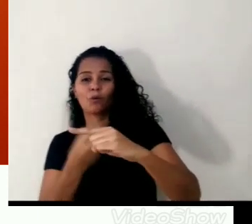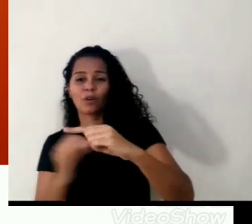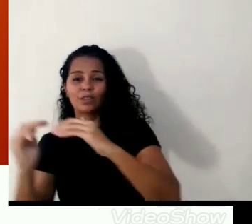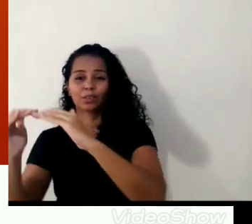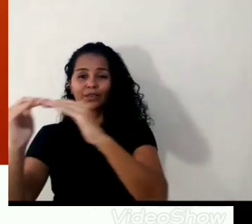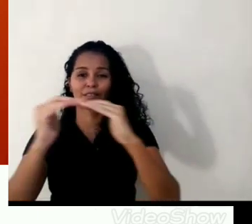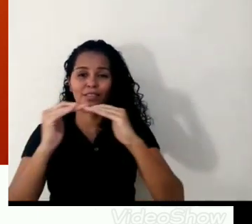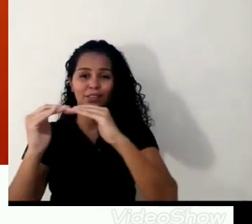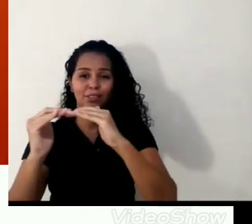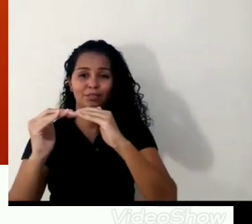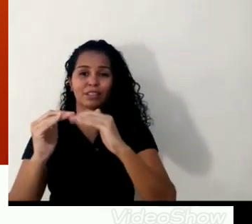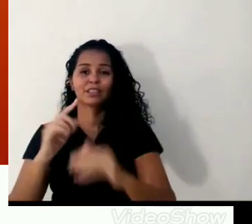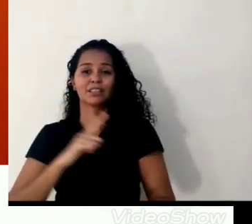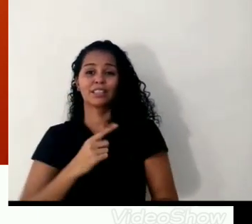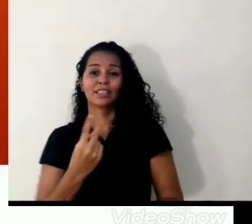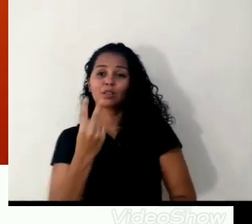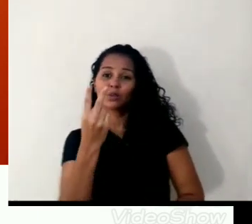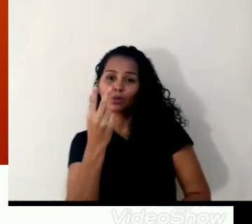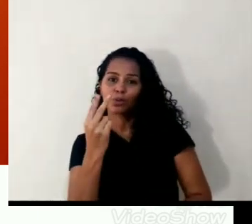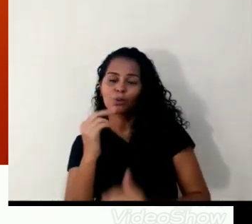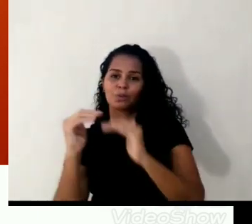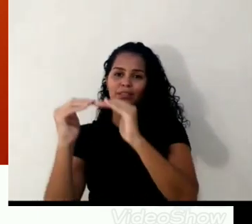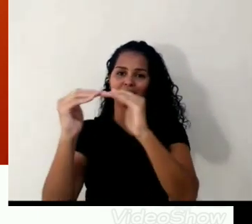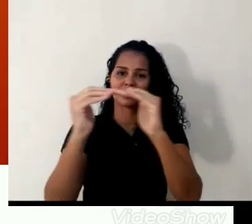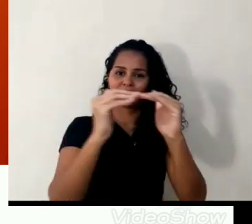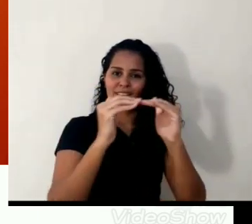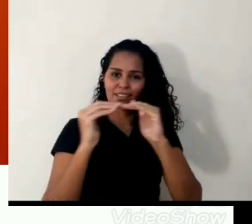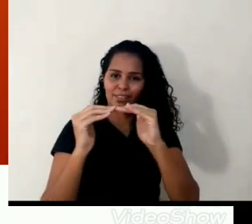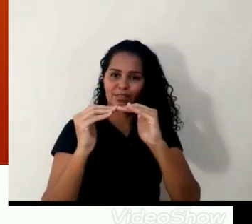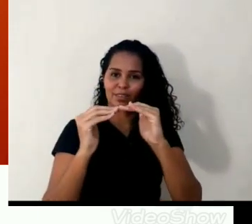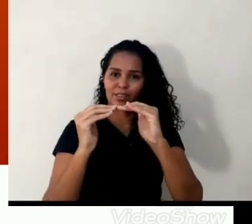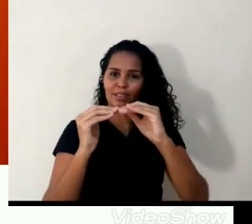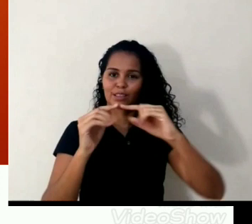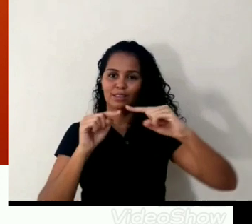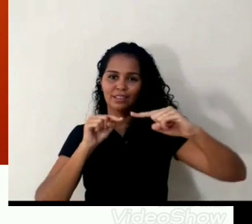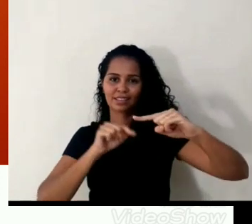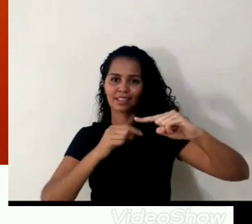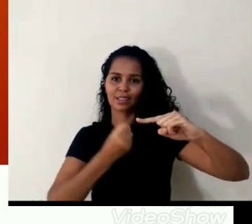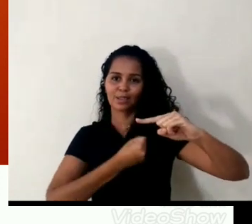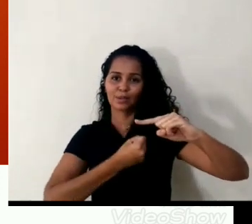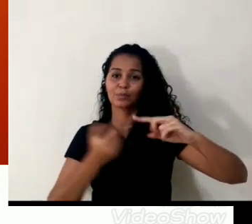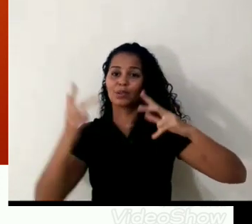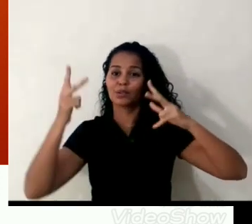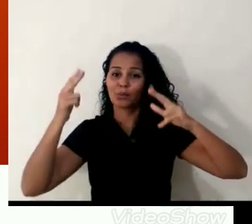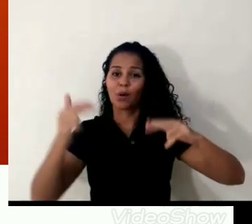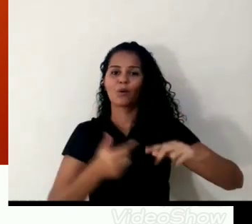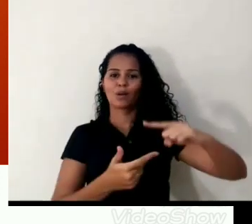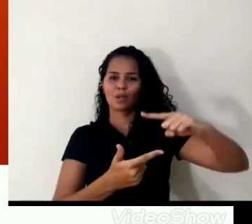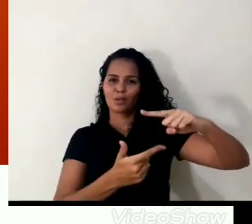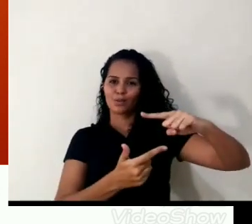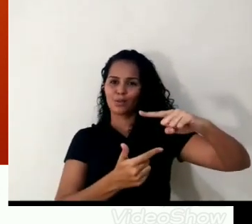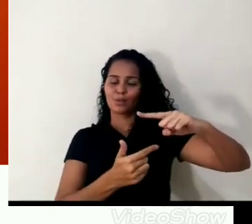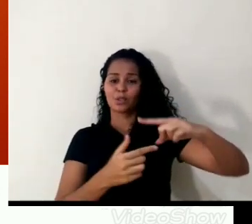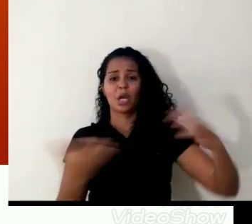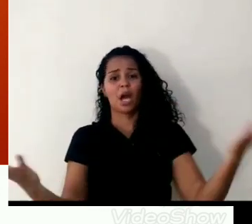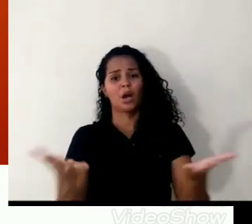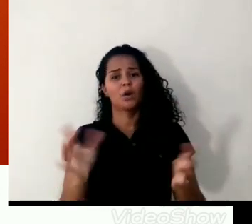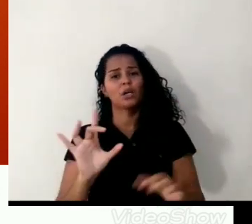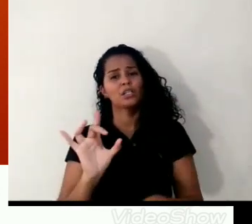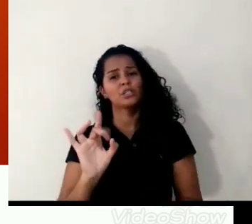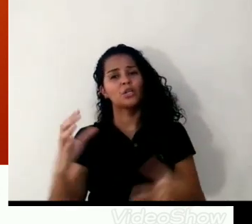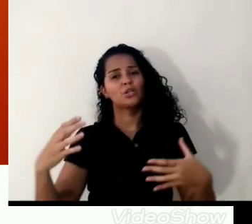denominador 12. Portanto, basta somar os numeradores, 8 e 9, 17. Essa é a resposta da soma